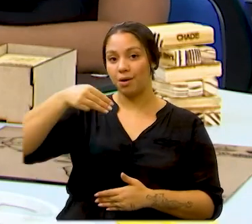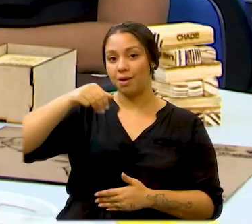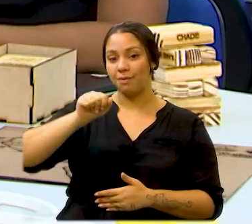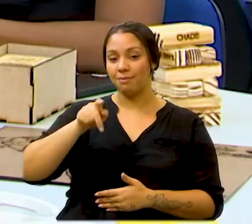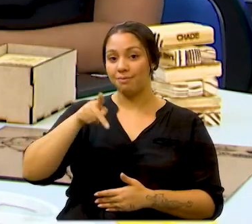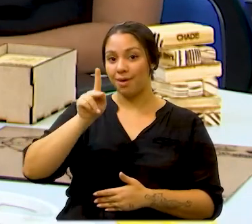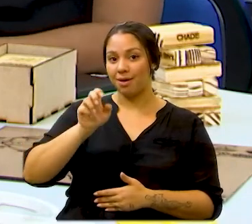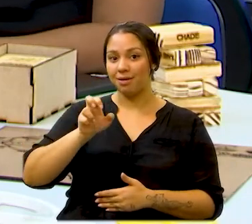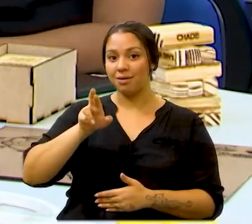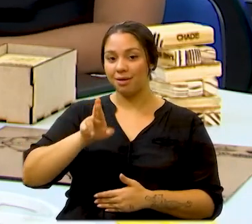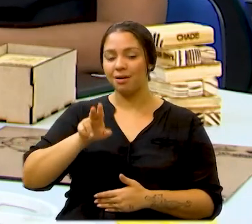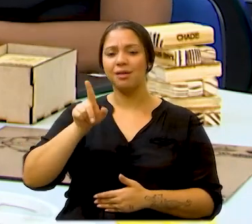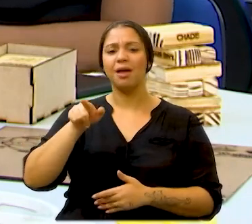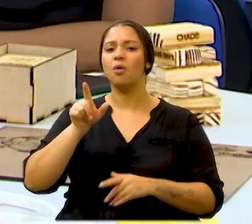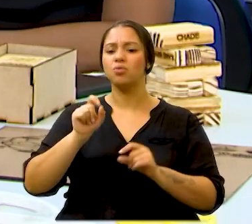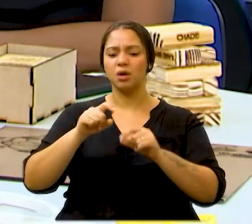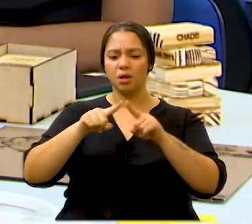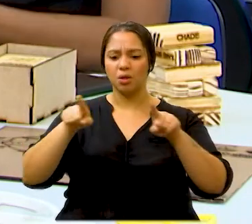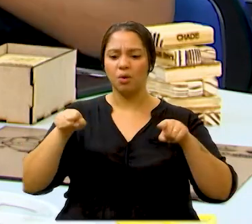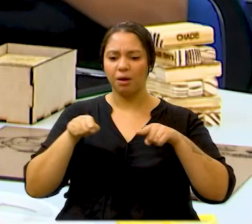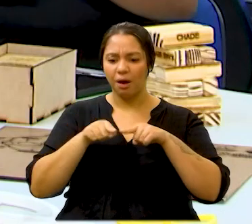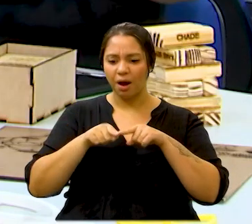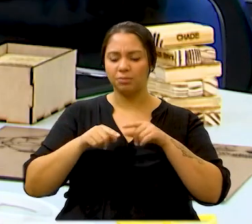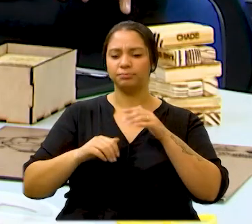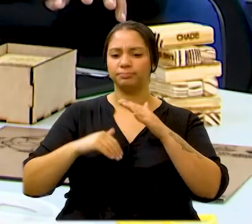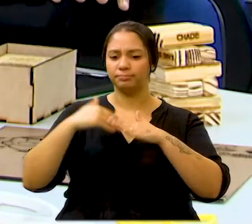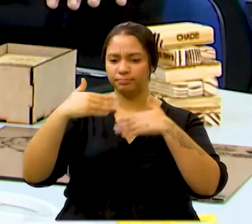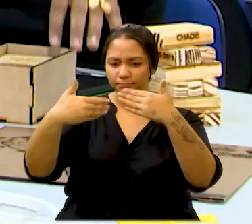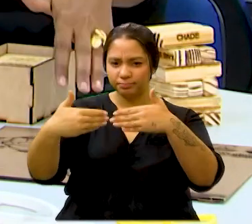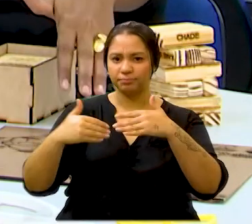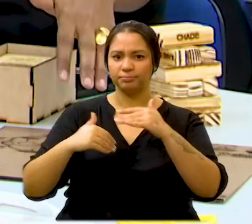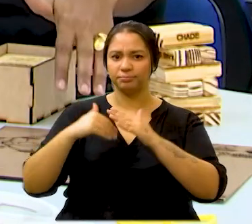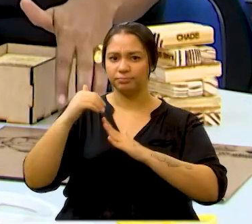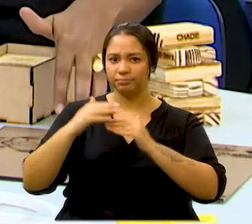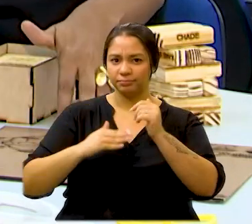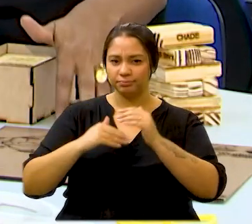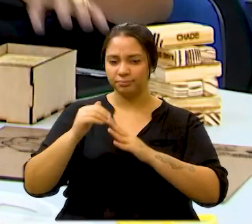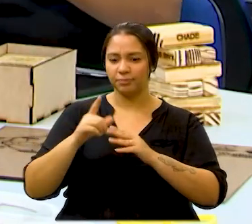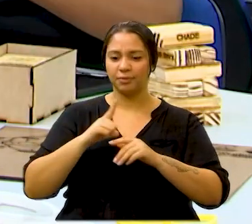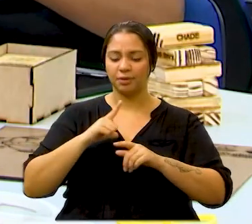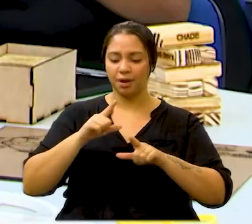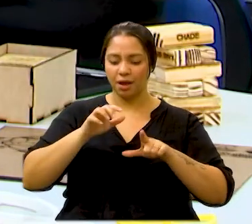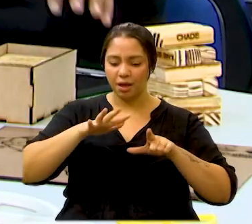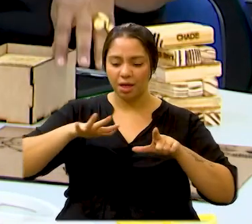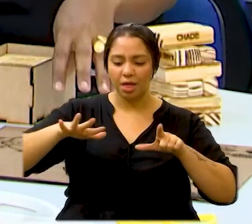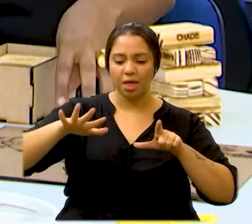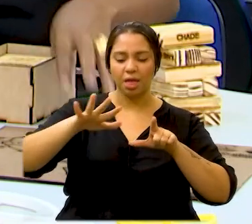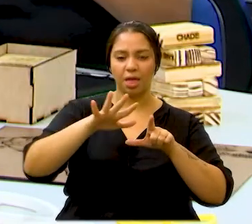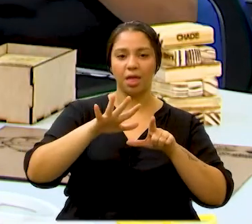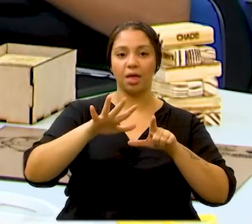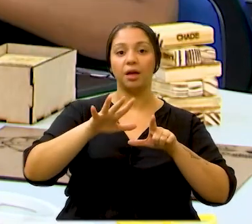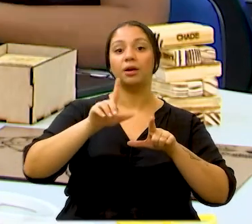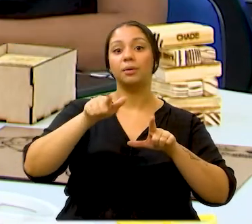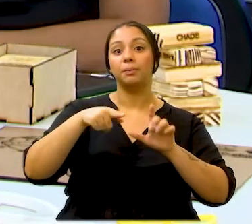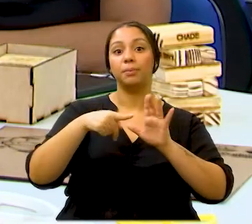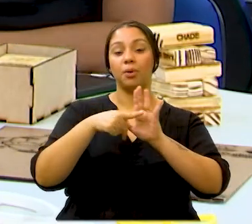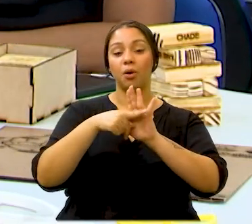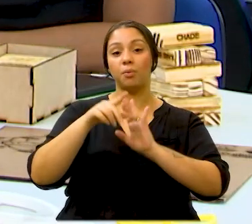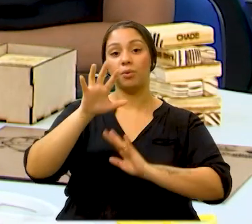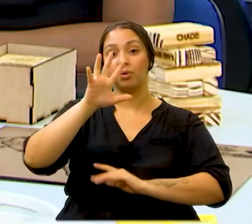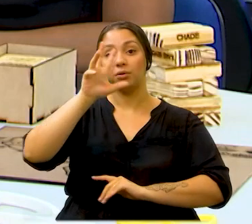foi criado para desenvolver esse material. Então, nós temos o mapa, um mapa da